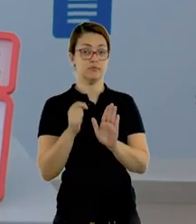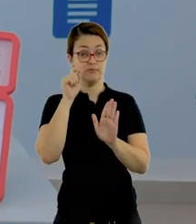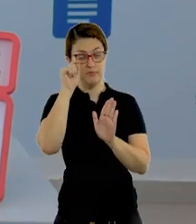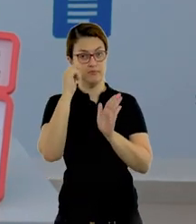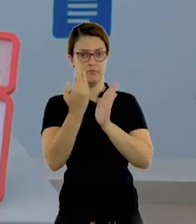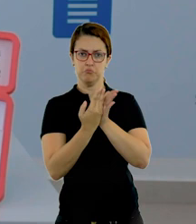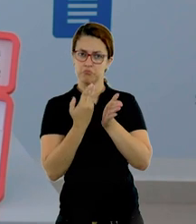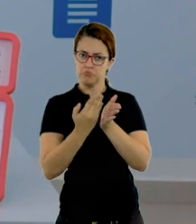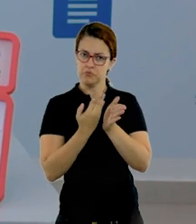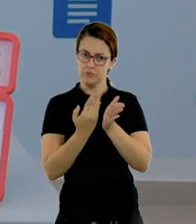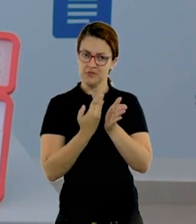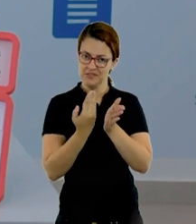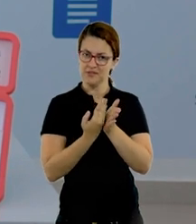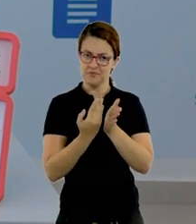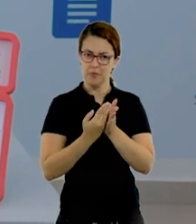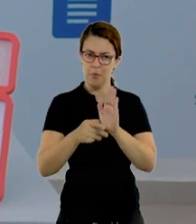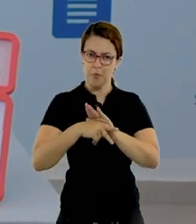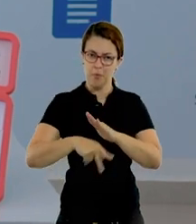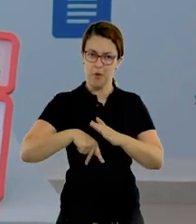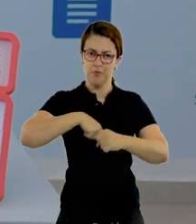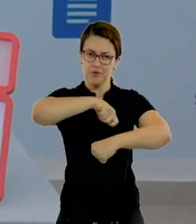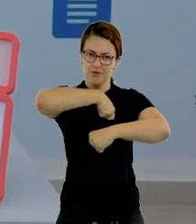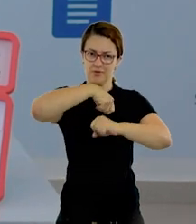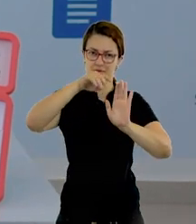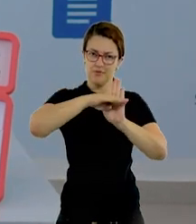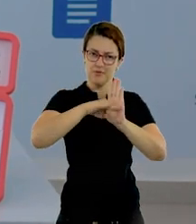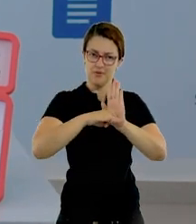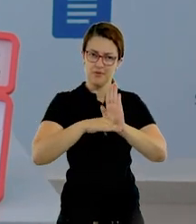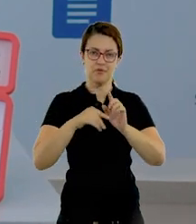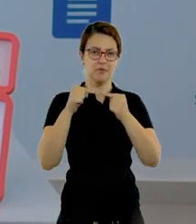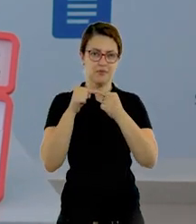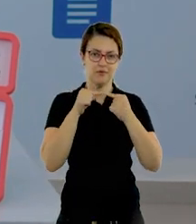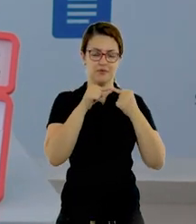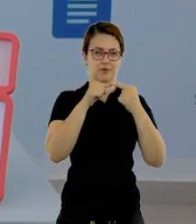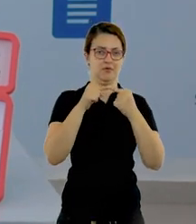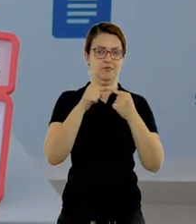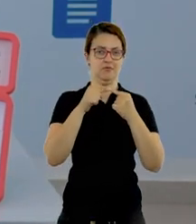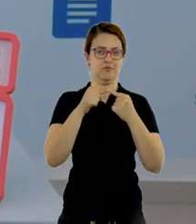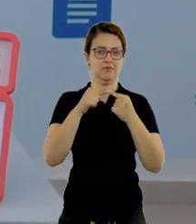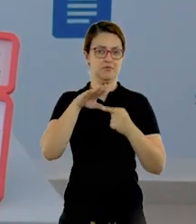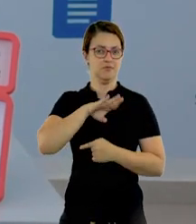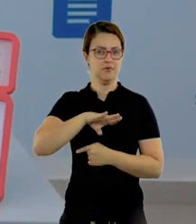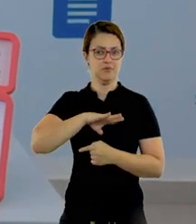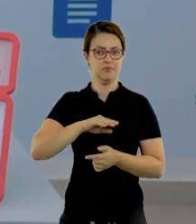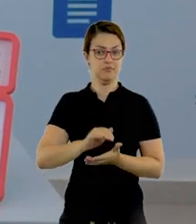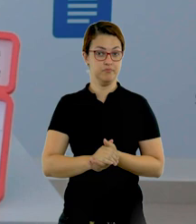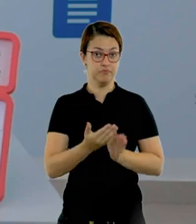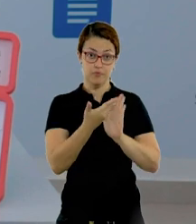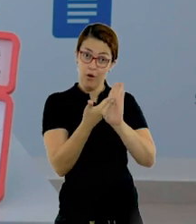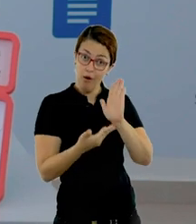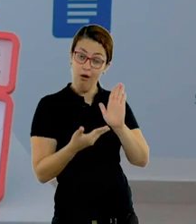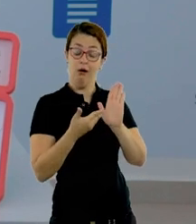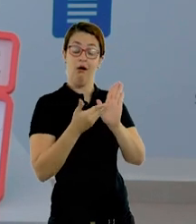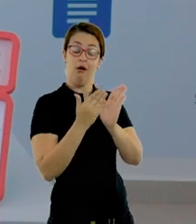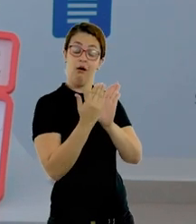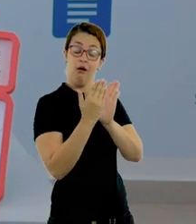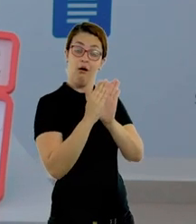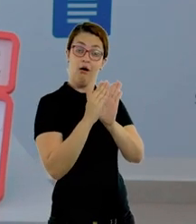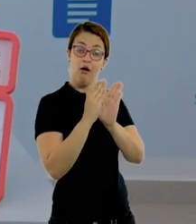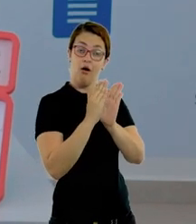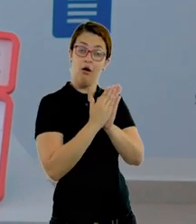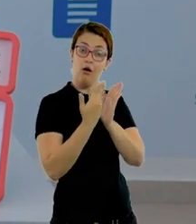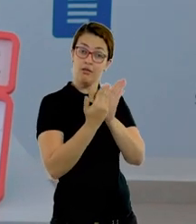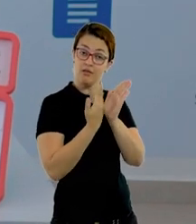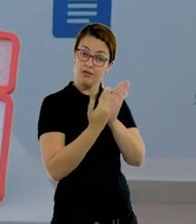vocês alguns livros que eu trouxe aqui de receita relacionados àquela atividade de língua portuguesa. Olha só esse livro, que